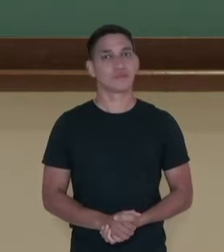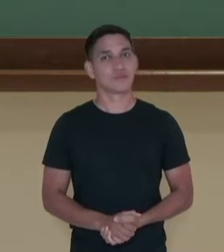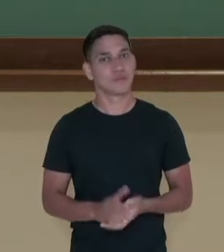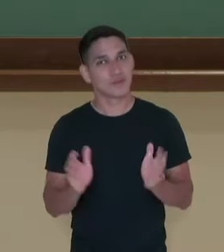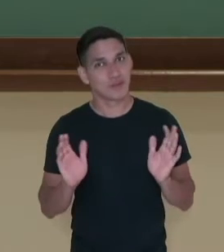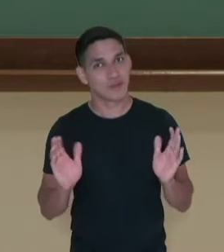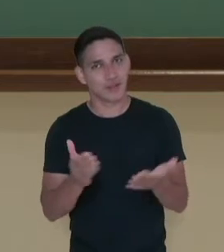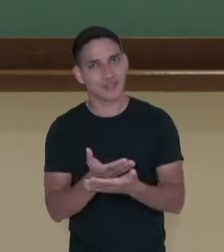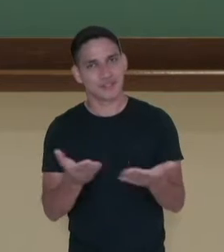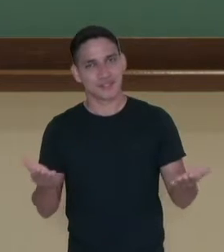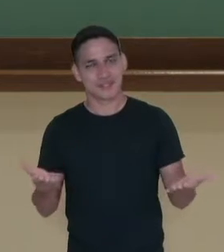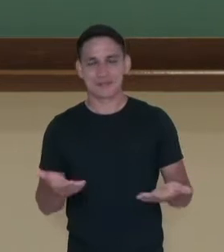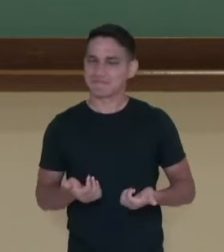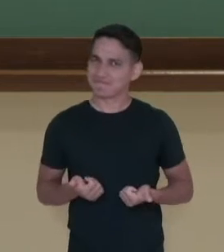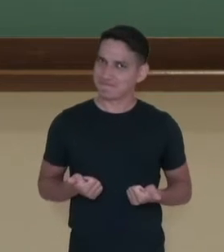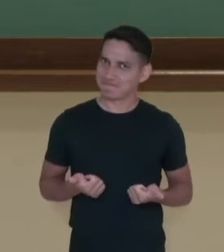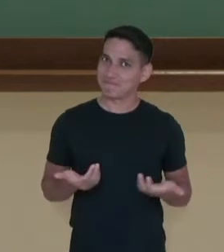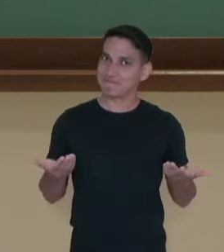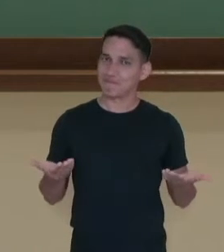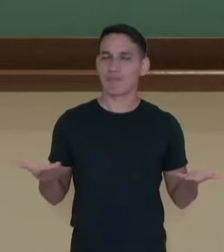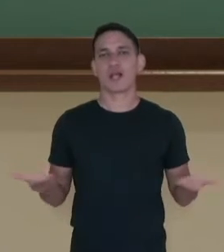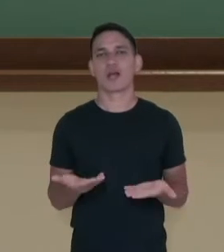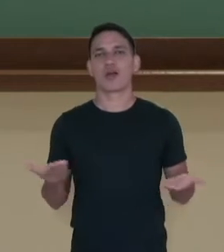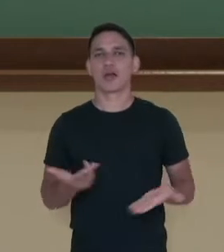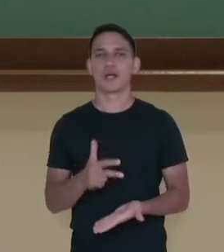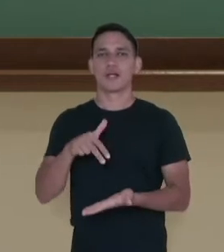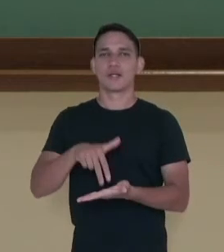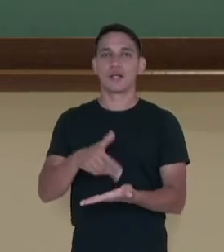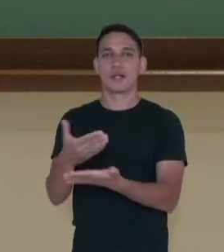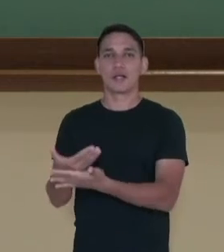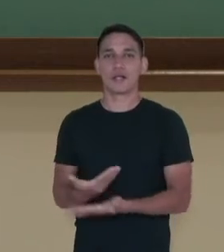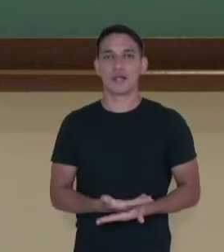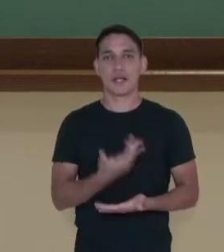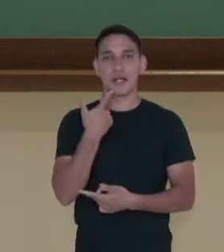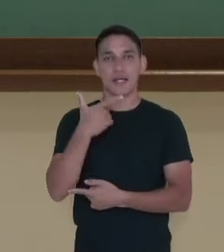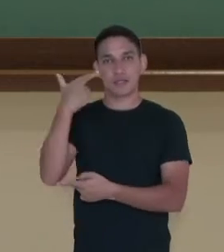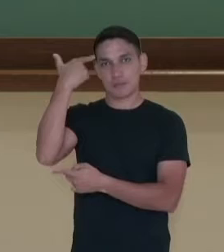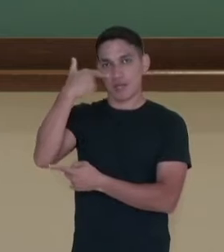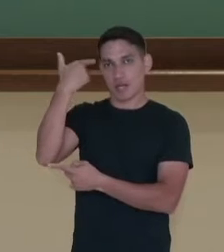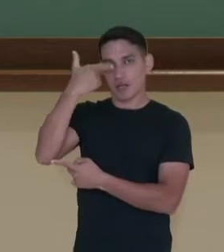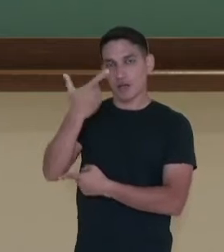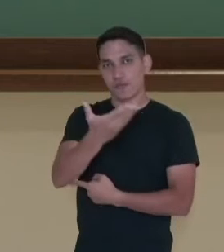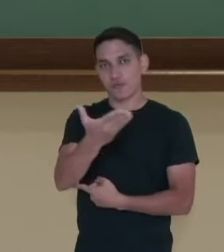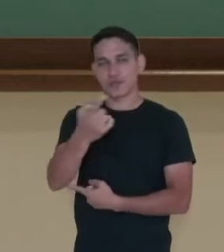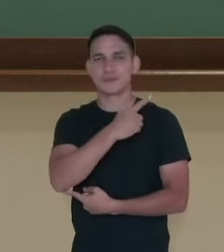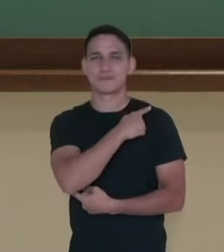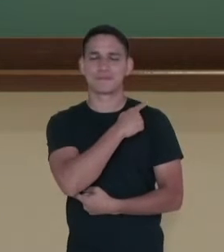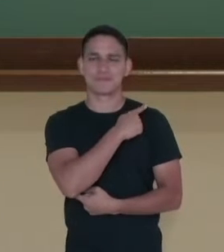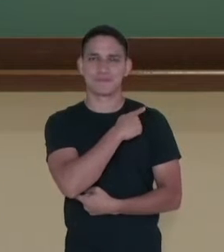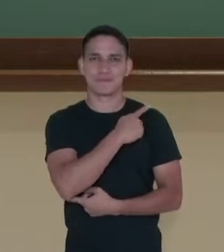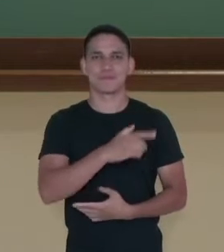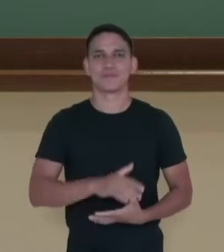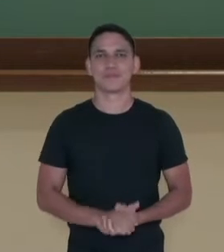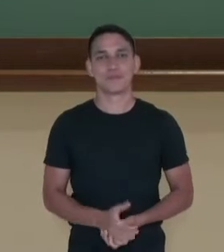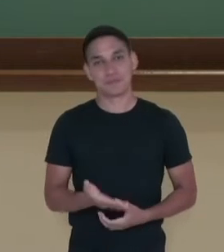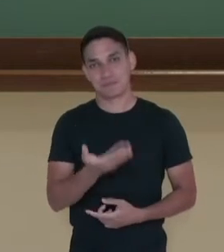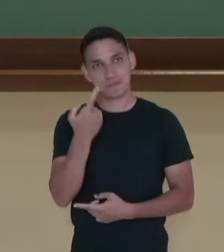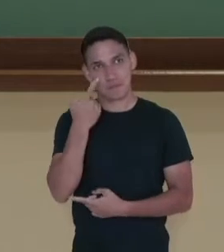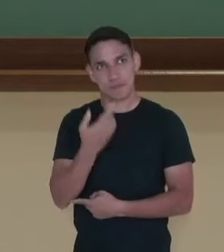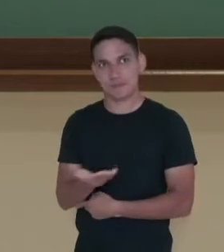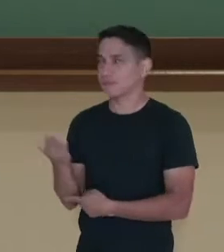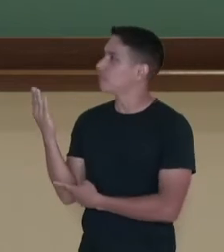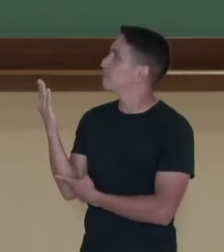Olá chicos, que tal? Estamos aqui para mais uma aula de língua espanhola para vocês da primeira série do ensino médio. Venham